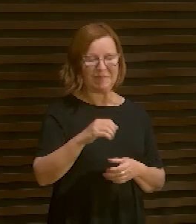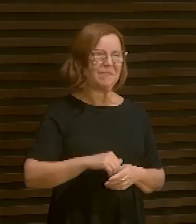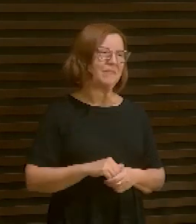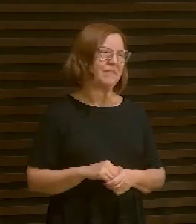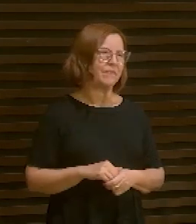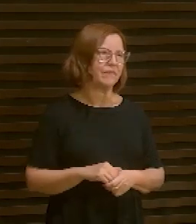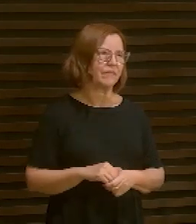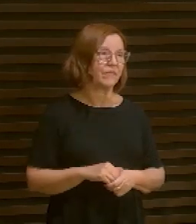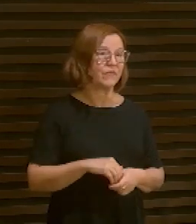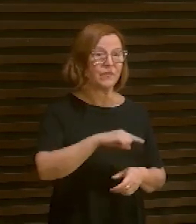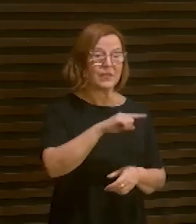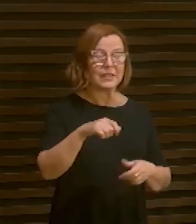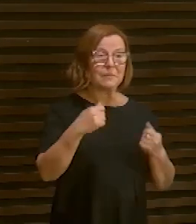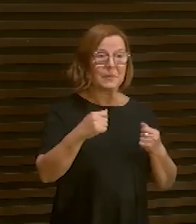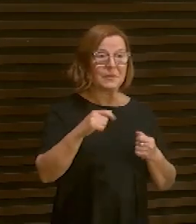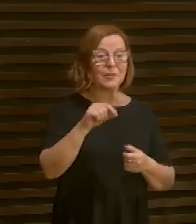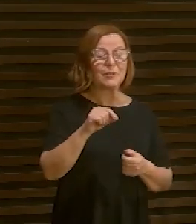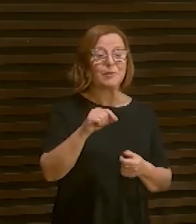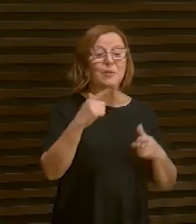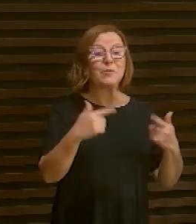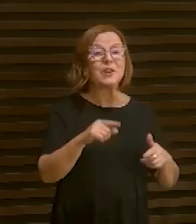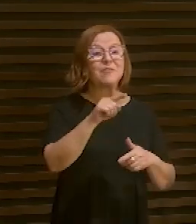Você tem que descobrir onde você estava.